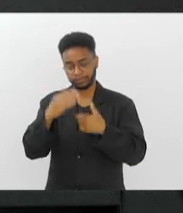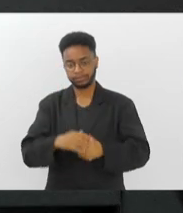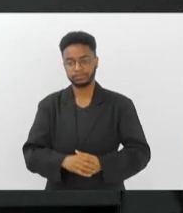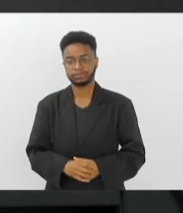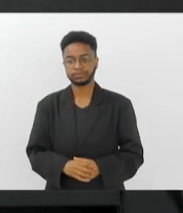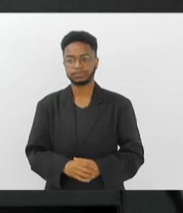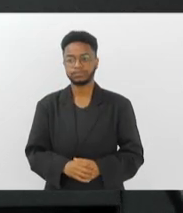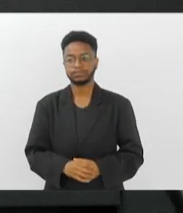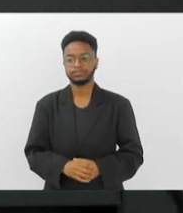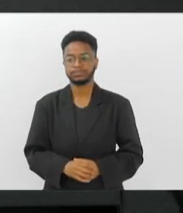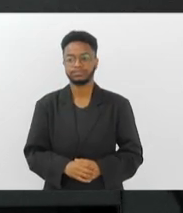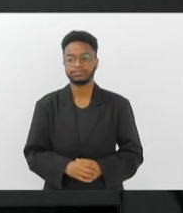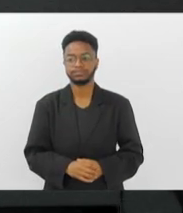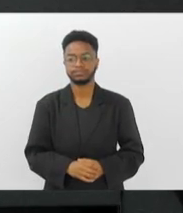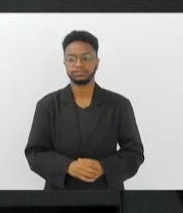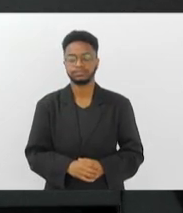E